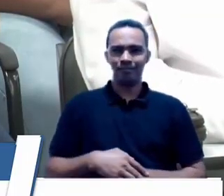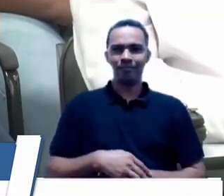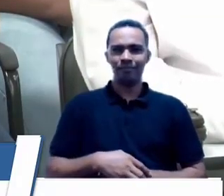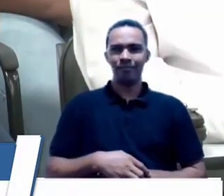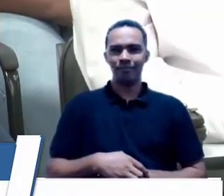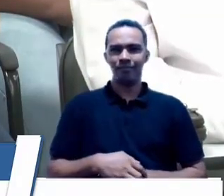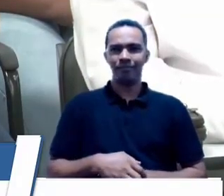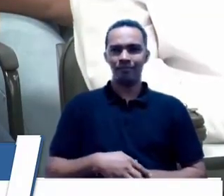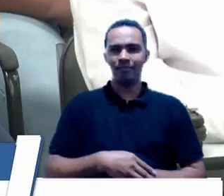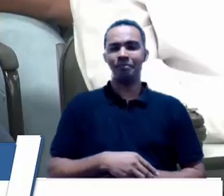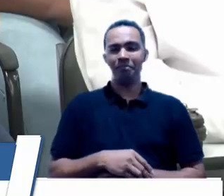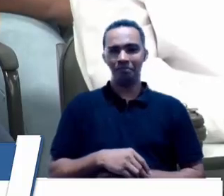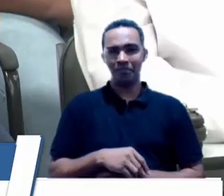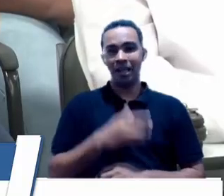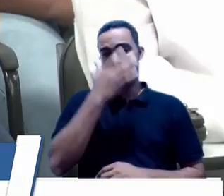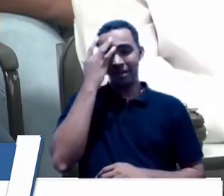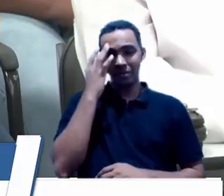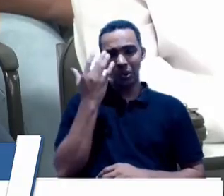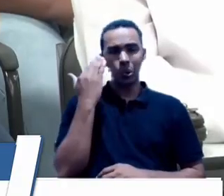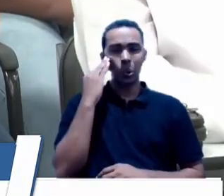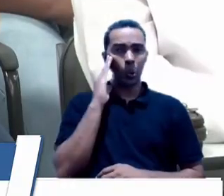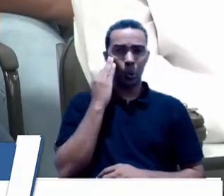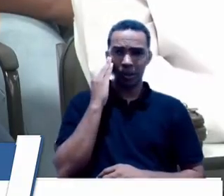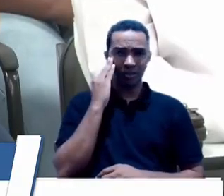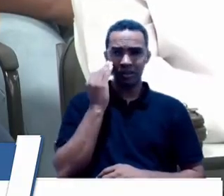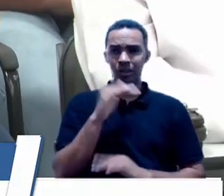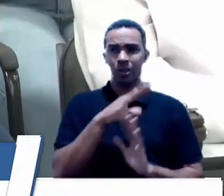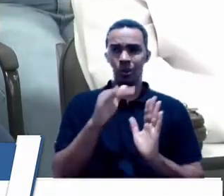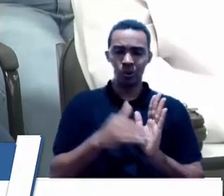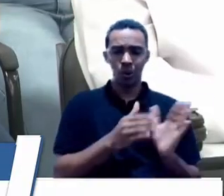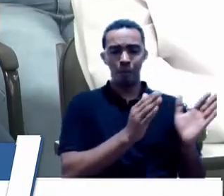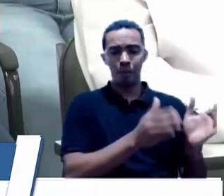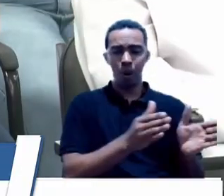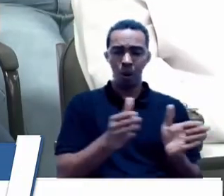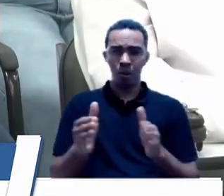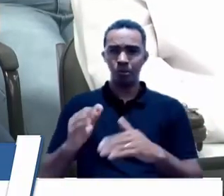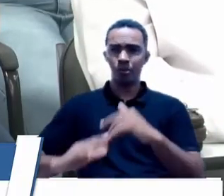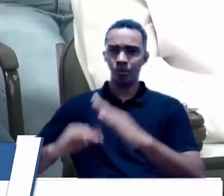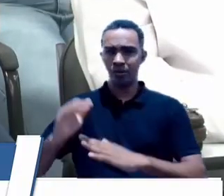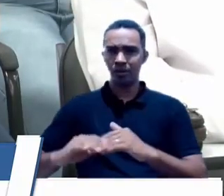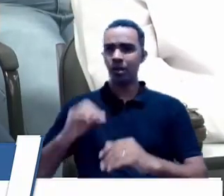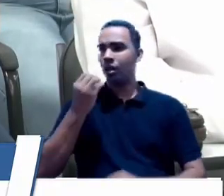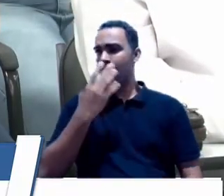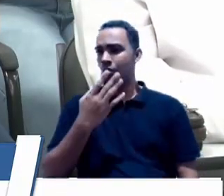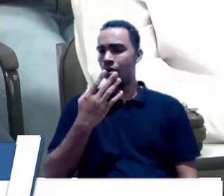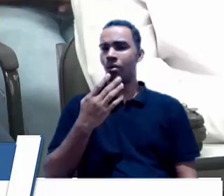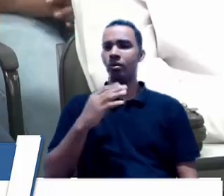As pessoas não entendem o seguinte, porque em todos os segmentos ou profissões vai ter o bom profissional e o mau profissional.